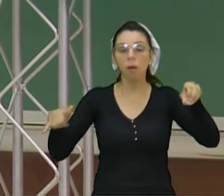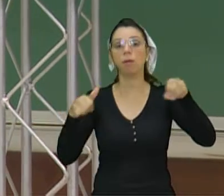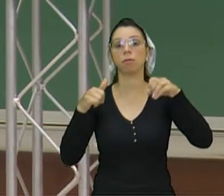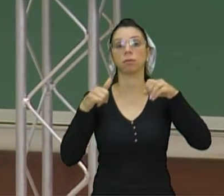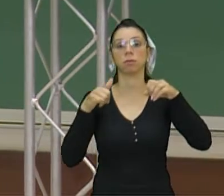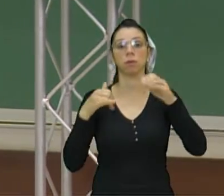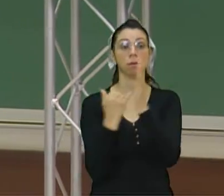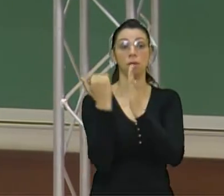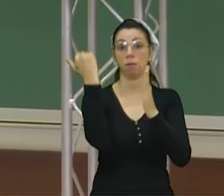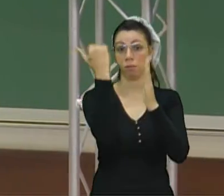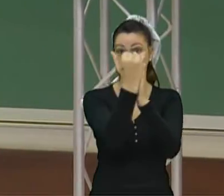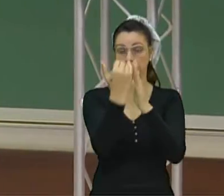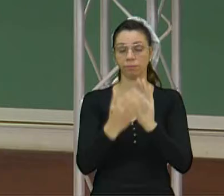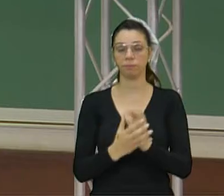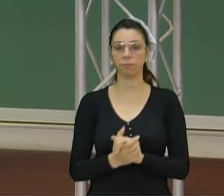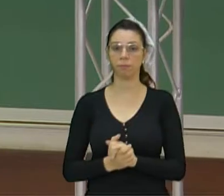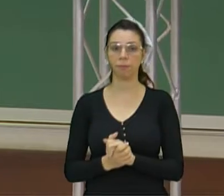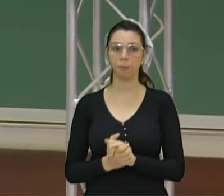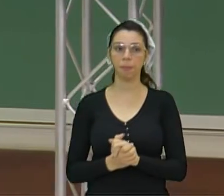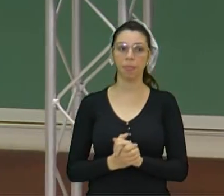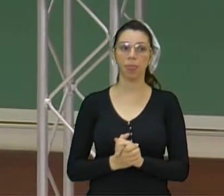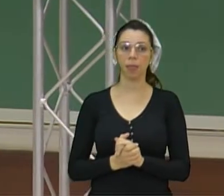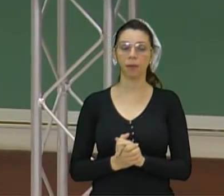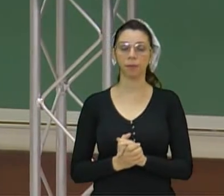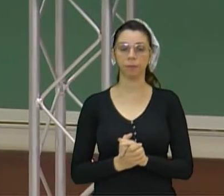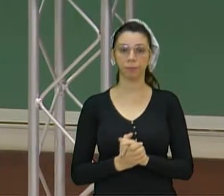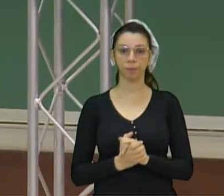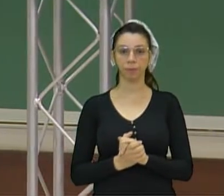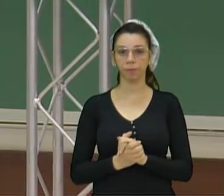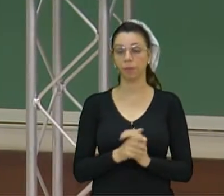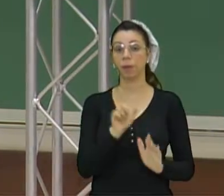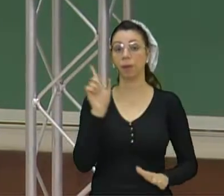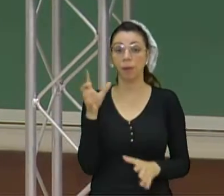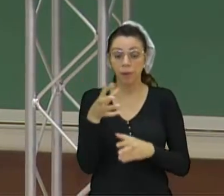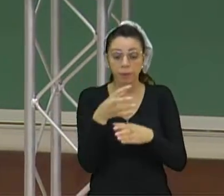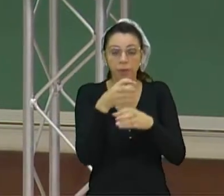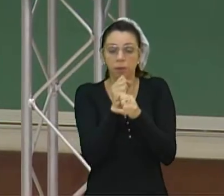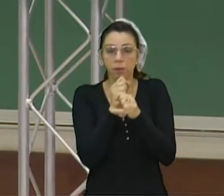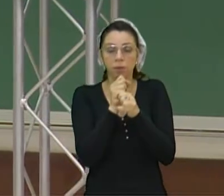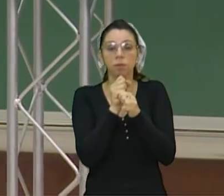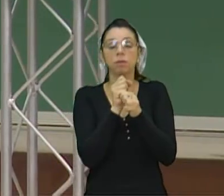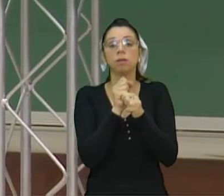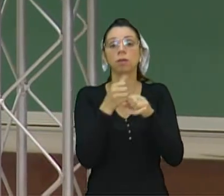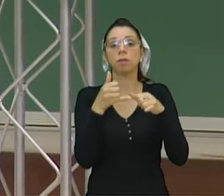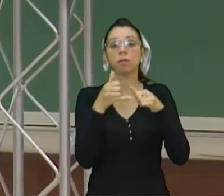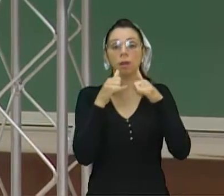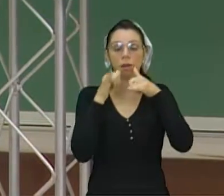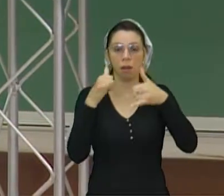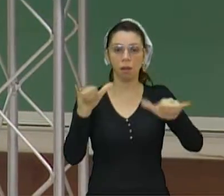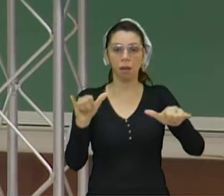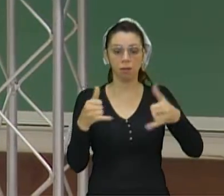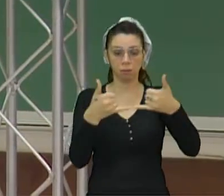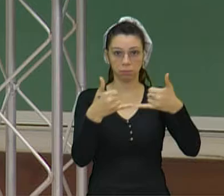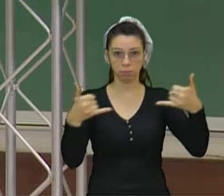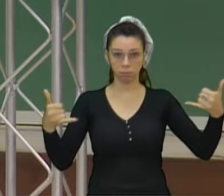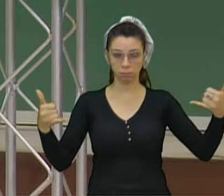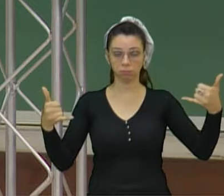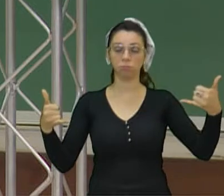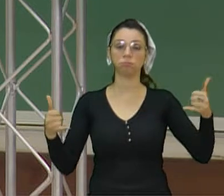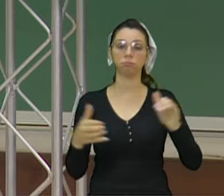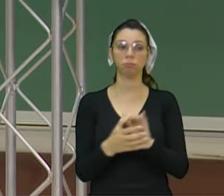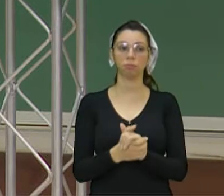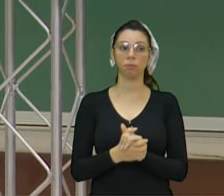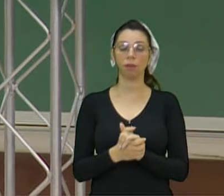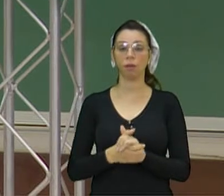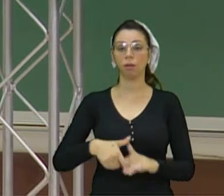Então, passando aqui nessa questão aqui da resistência elétrica nos fios. Nós vimos lá na segunda lei